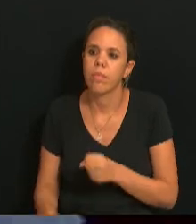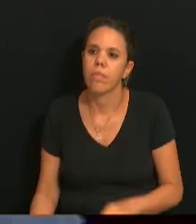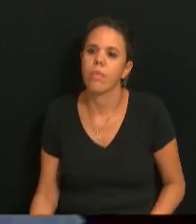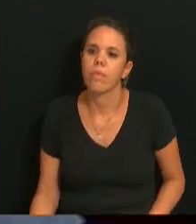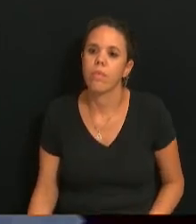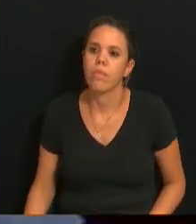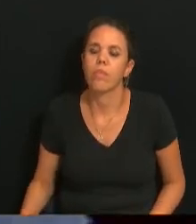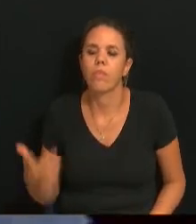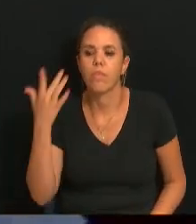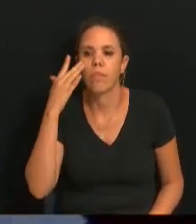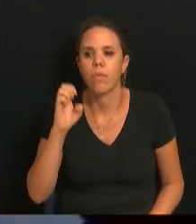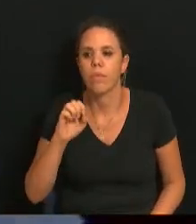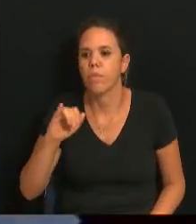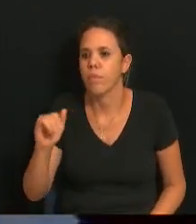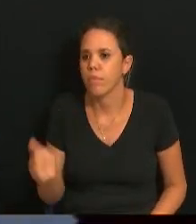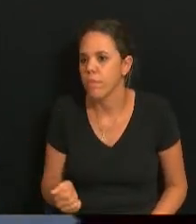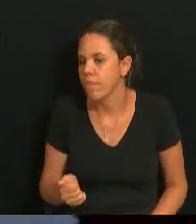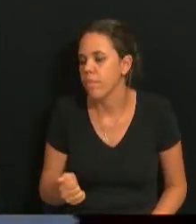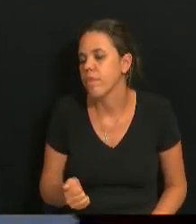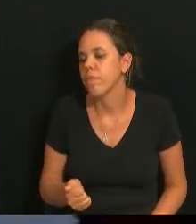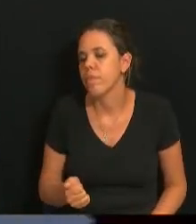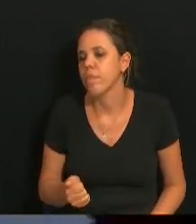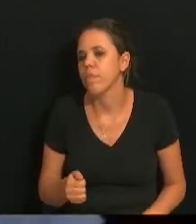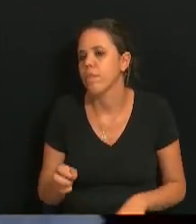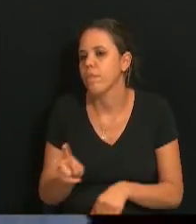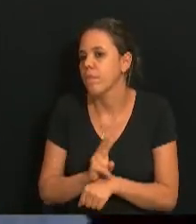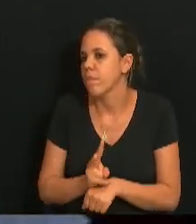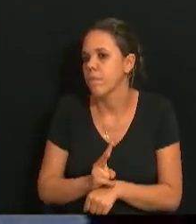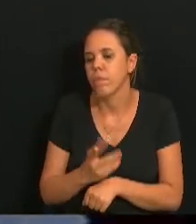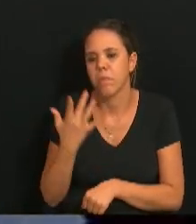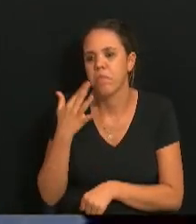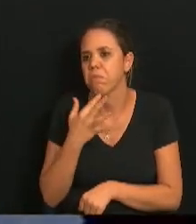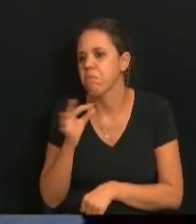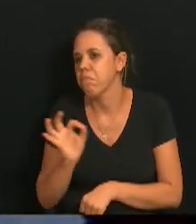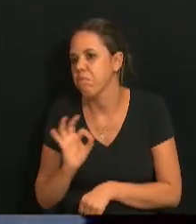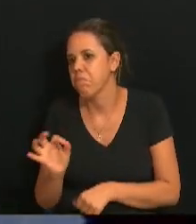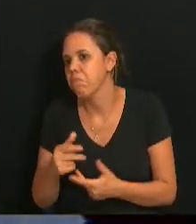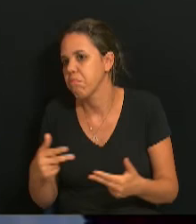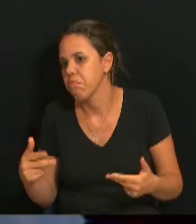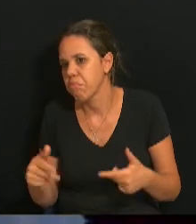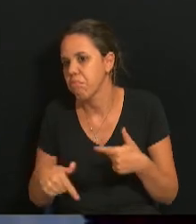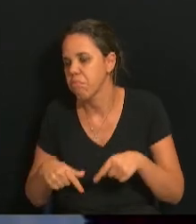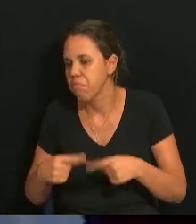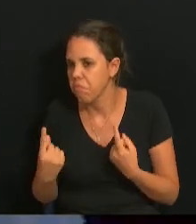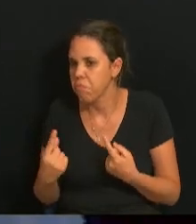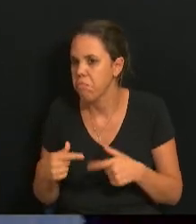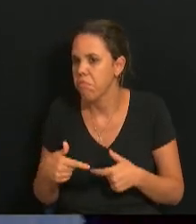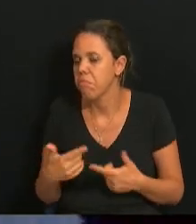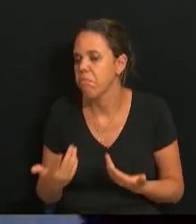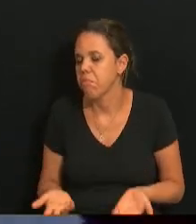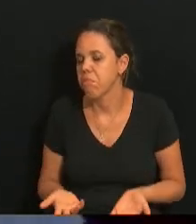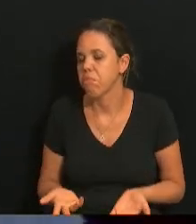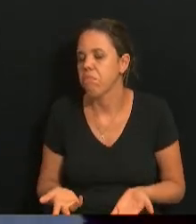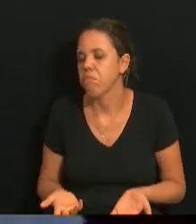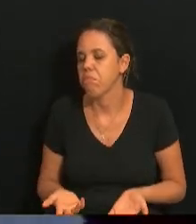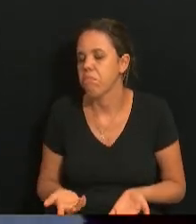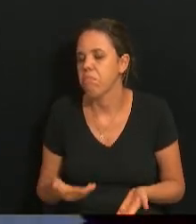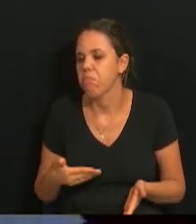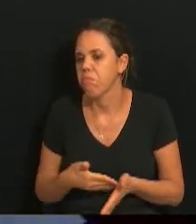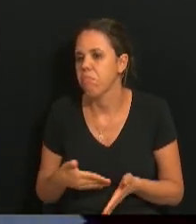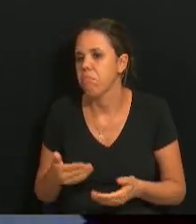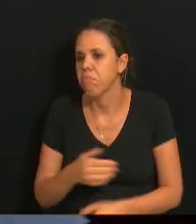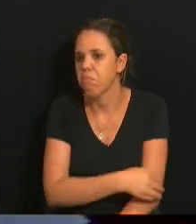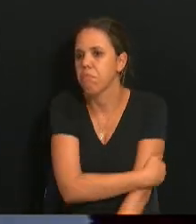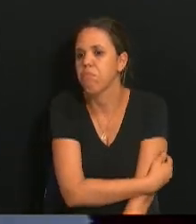da EJA, monitores da educação infantil também desconhecem as demandas e os desafios e as agruras passadas pelos profissionais